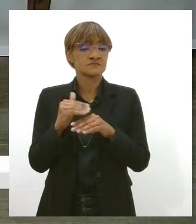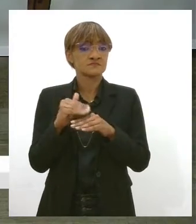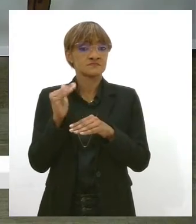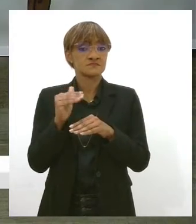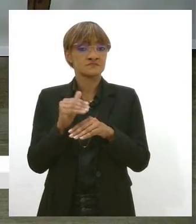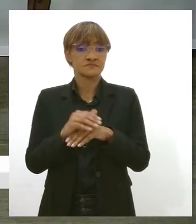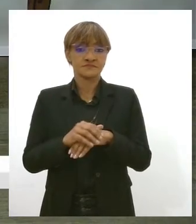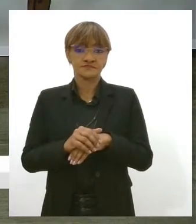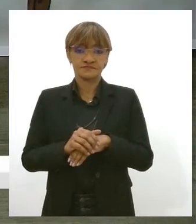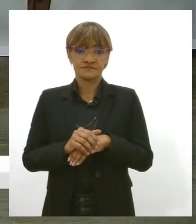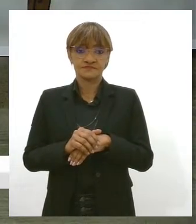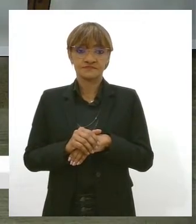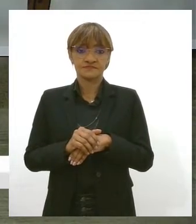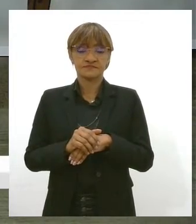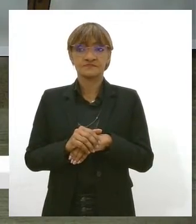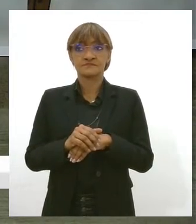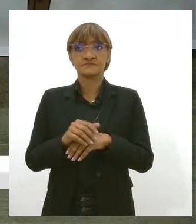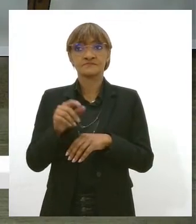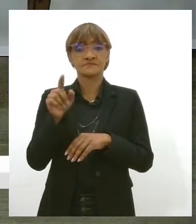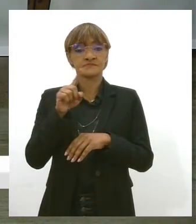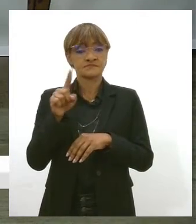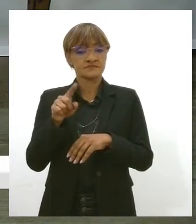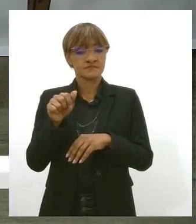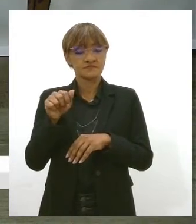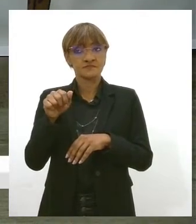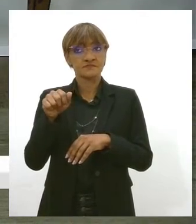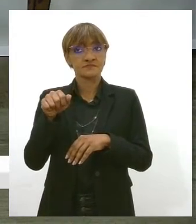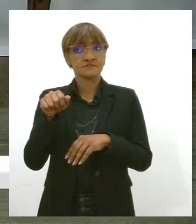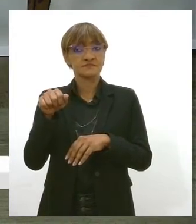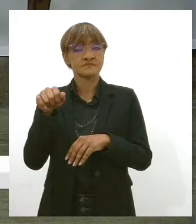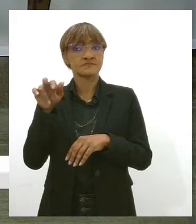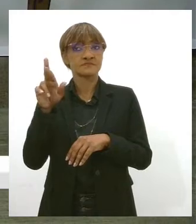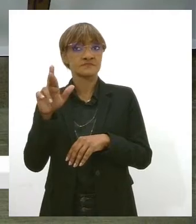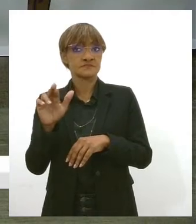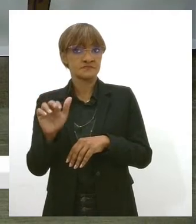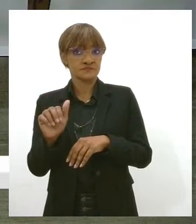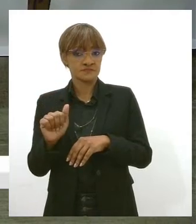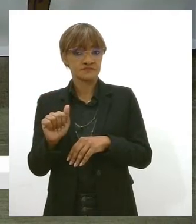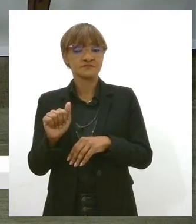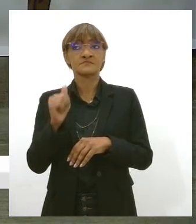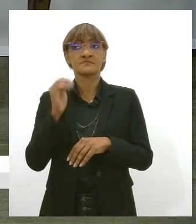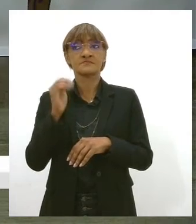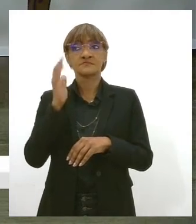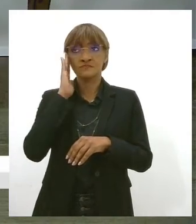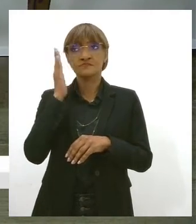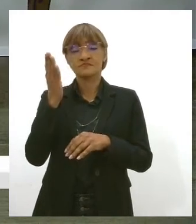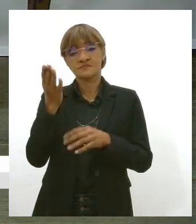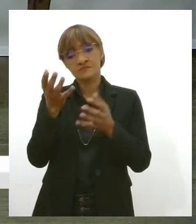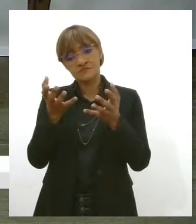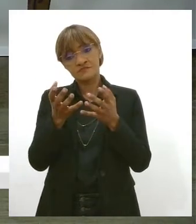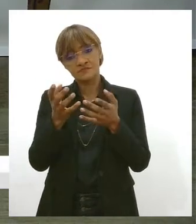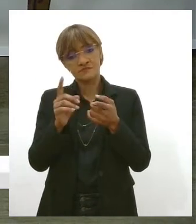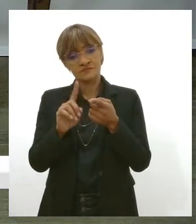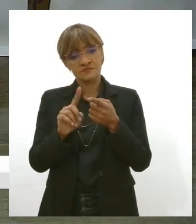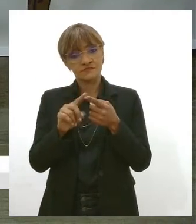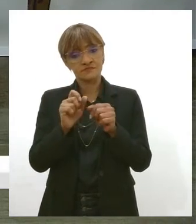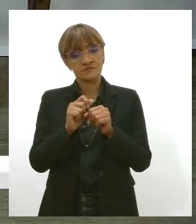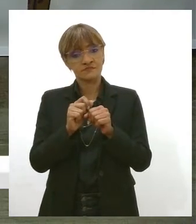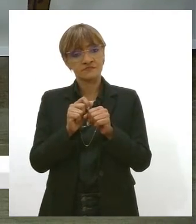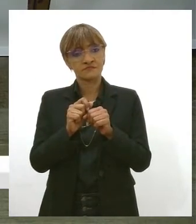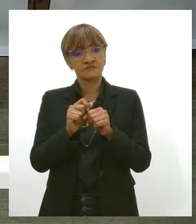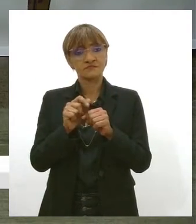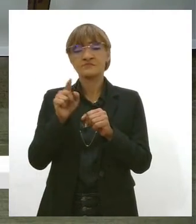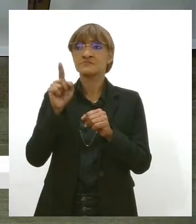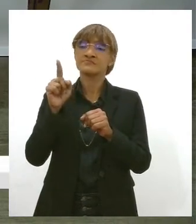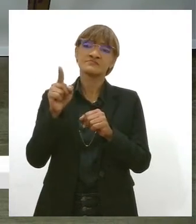Zaira, não, imagino. Né? E queria saber também do que vocês identificam que são